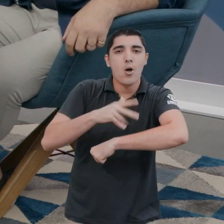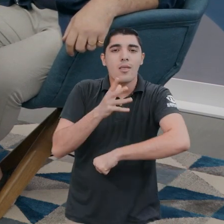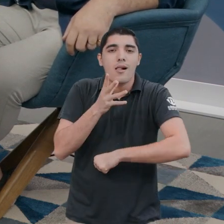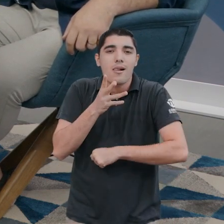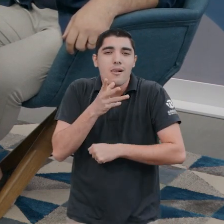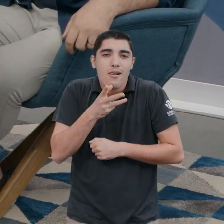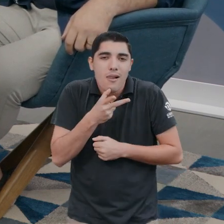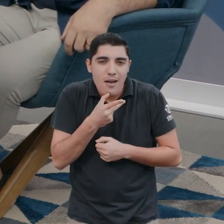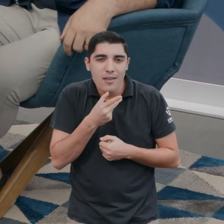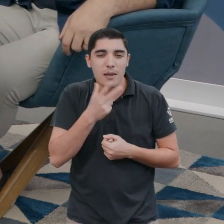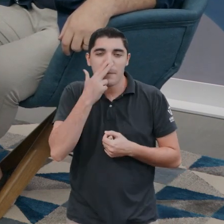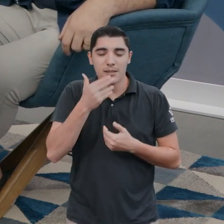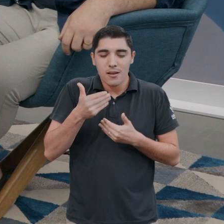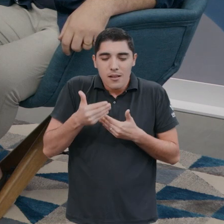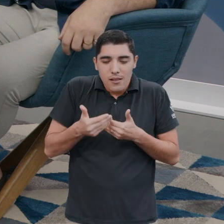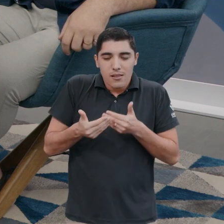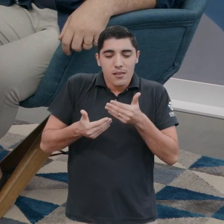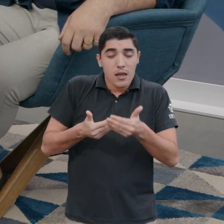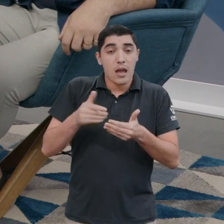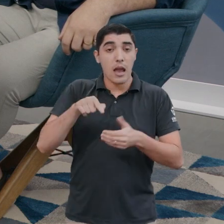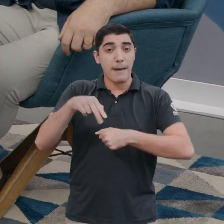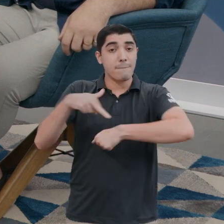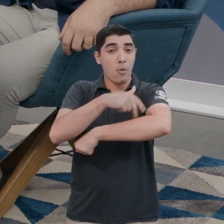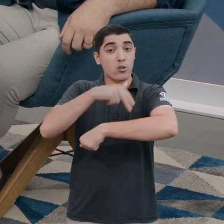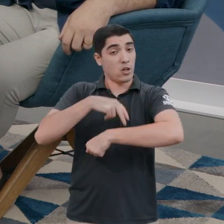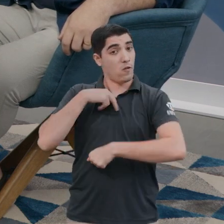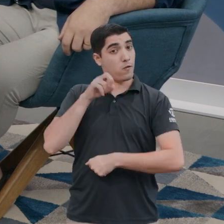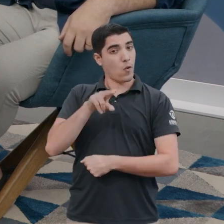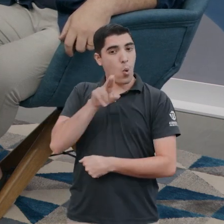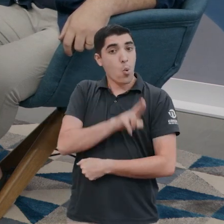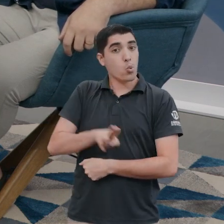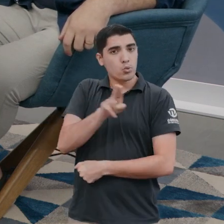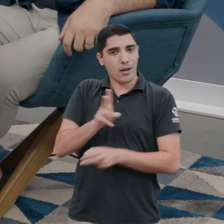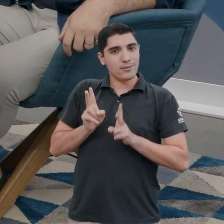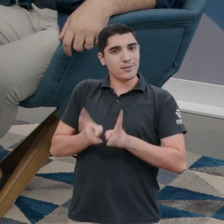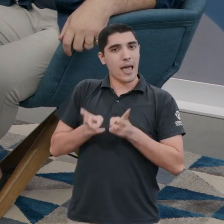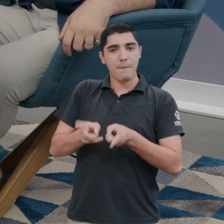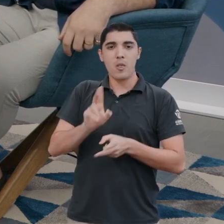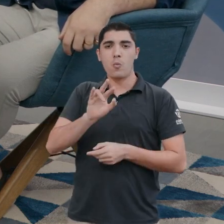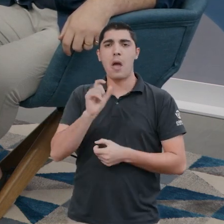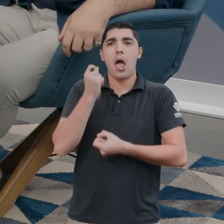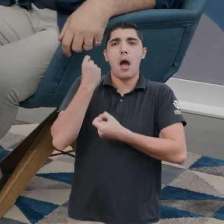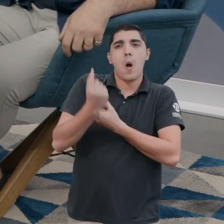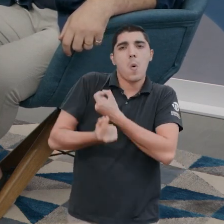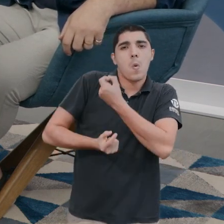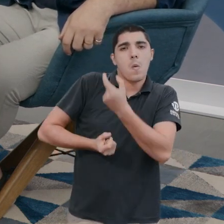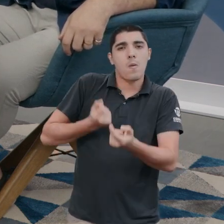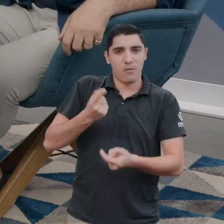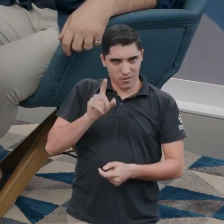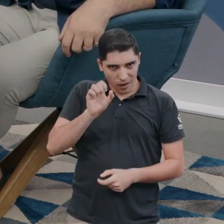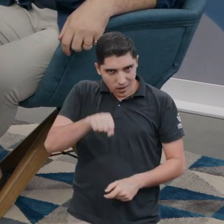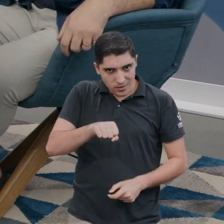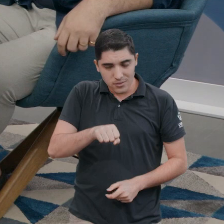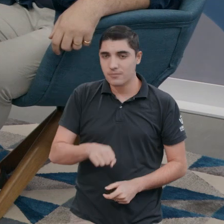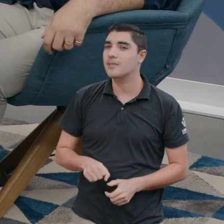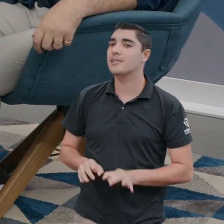A tradução, algo que é mais útil, que você vai usar, de fato, não algo descartável. Seria isso para o pessoal